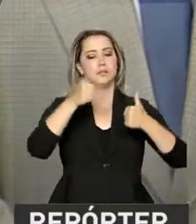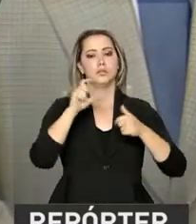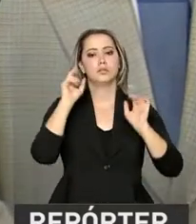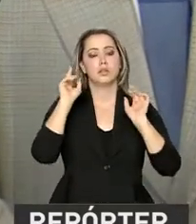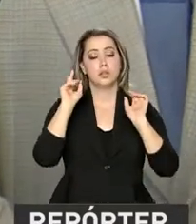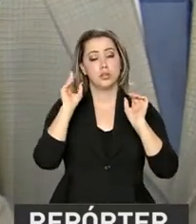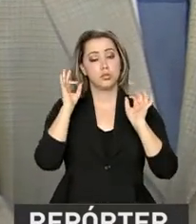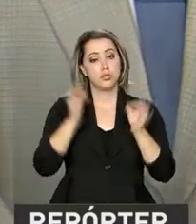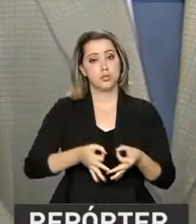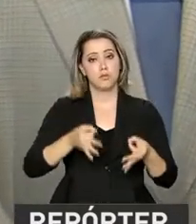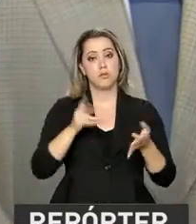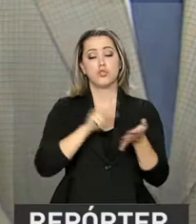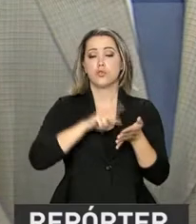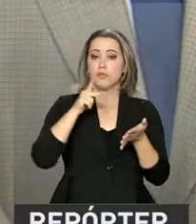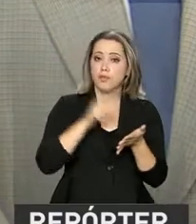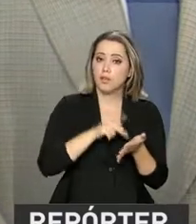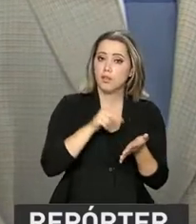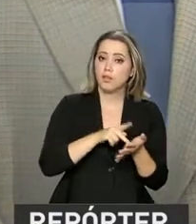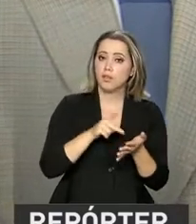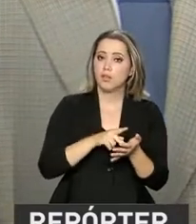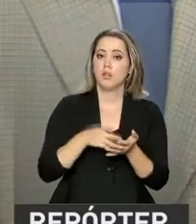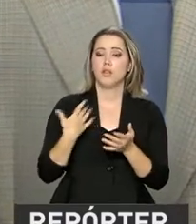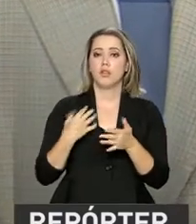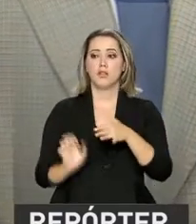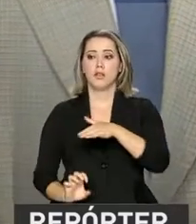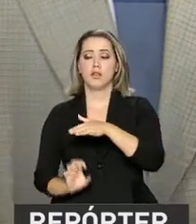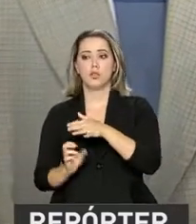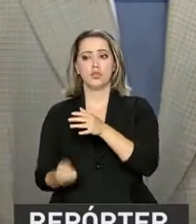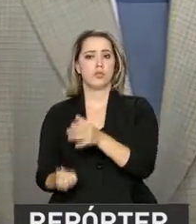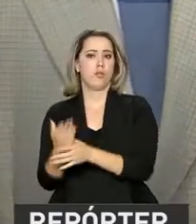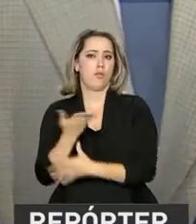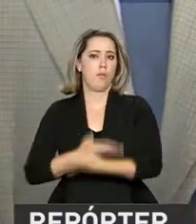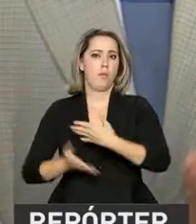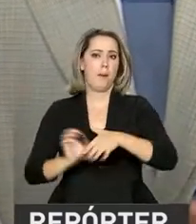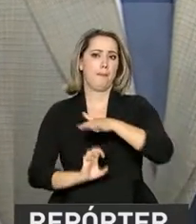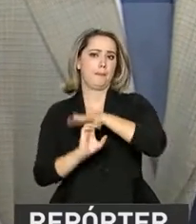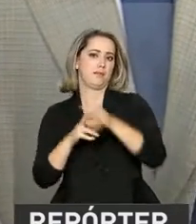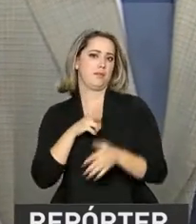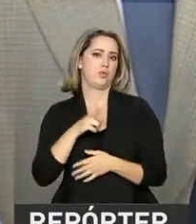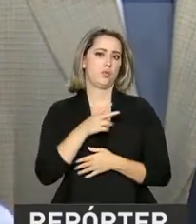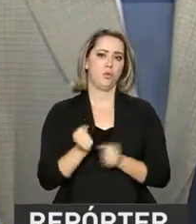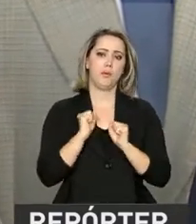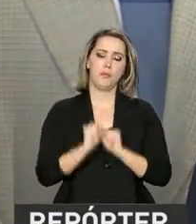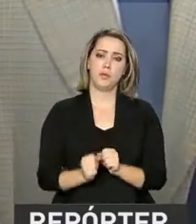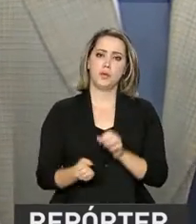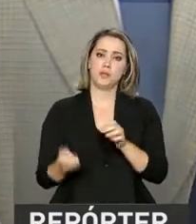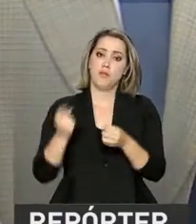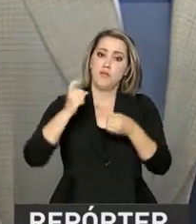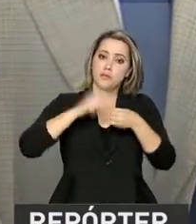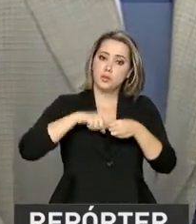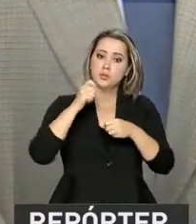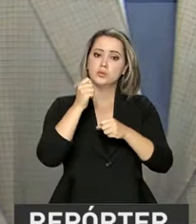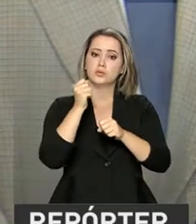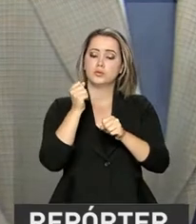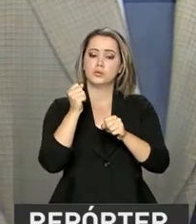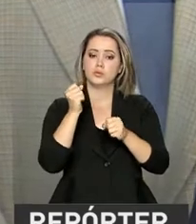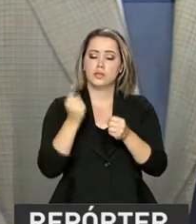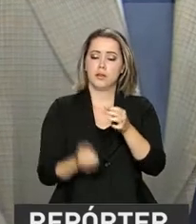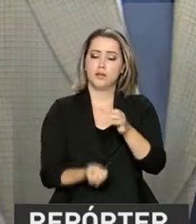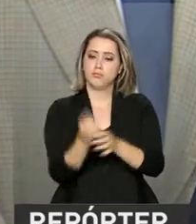o ambiente de negócios para o setor privado de forma que ele possa retomar sua vocação natural